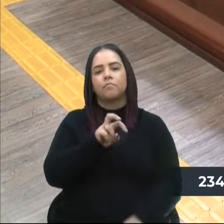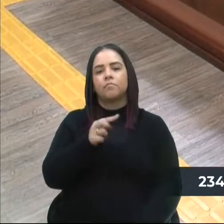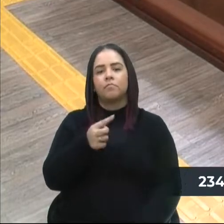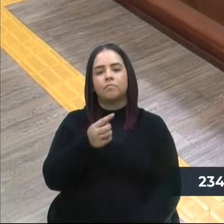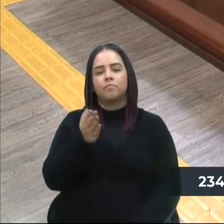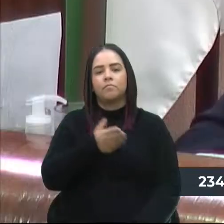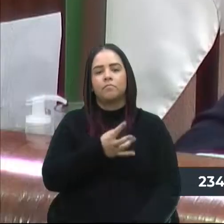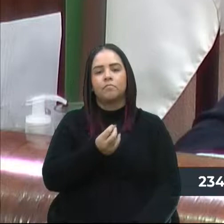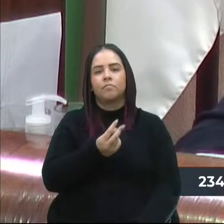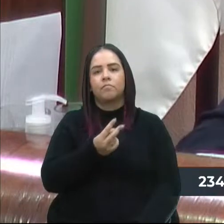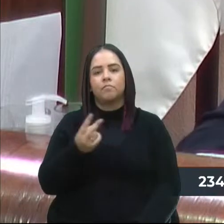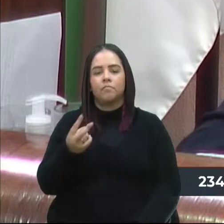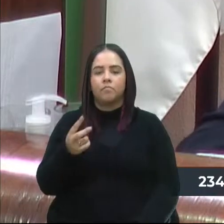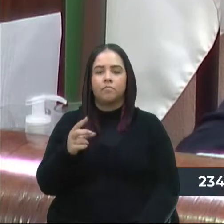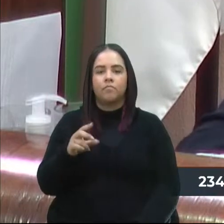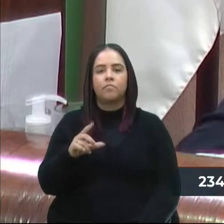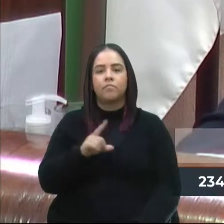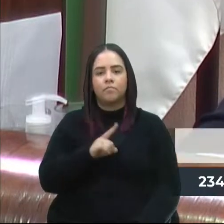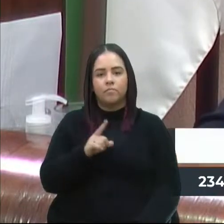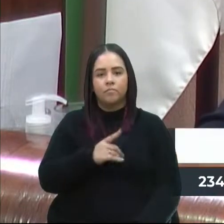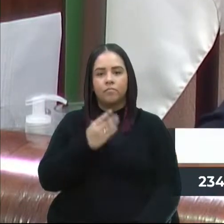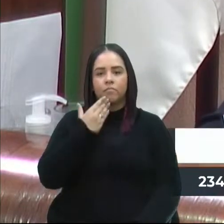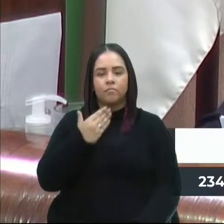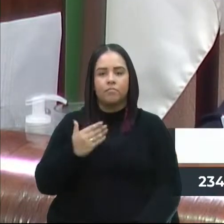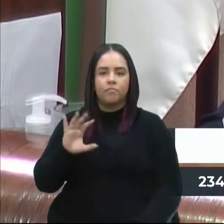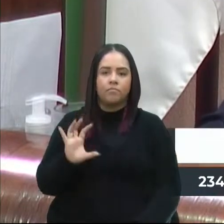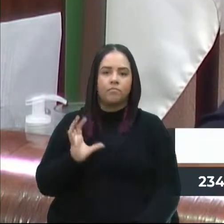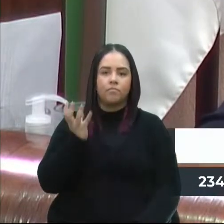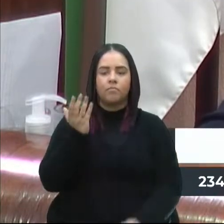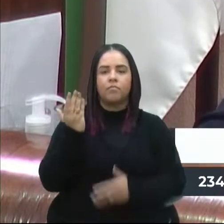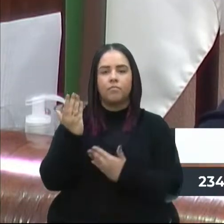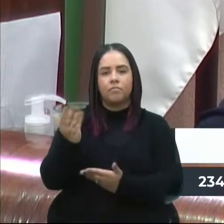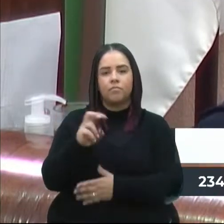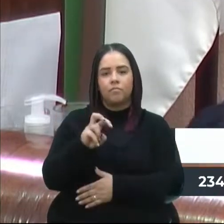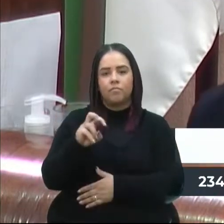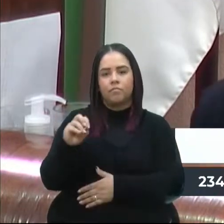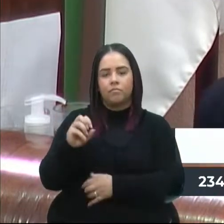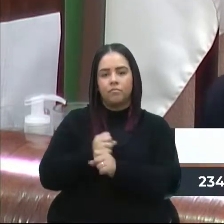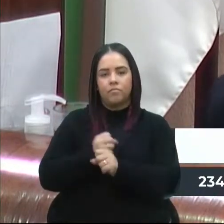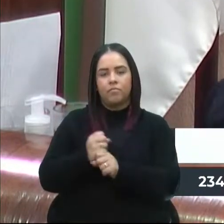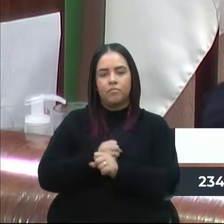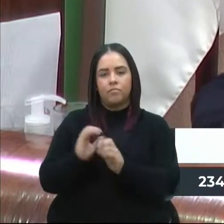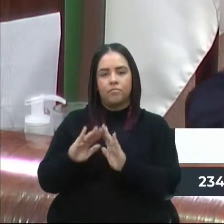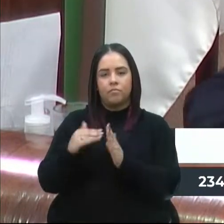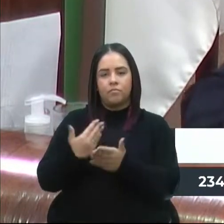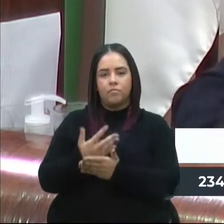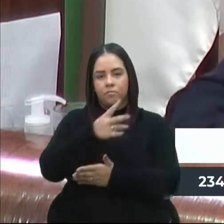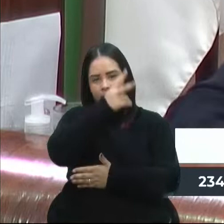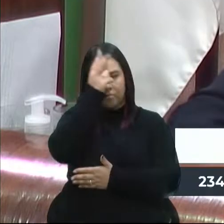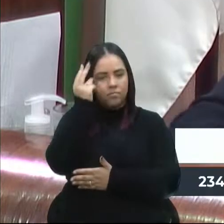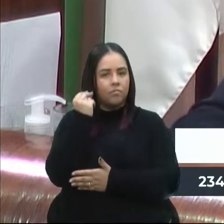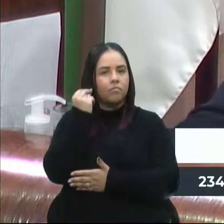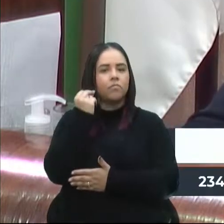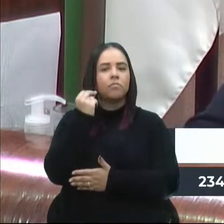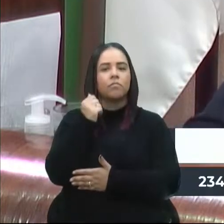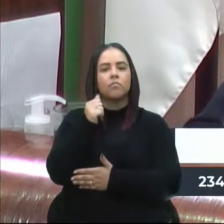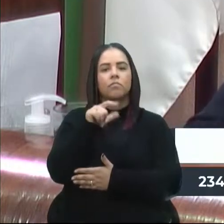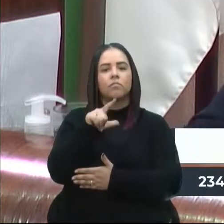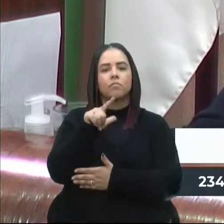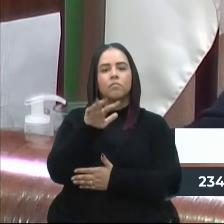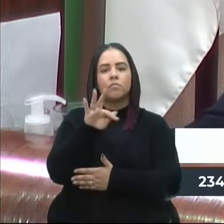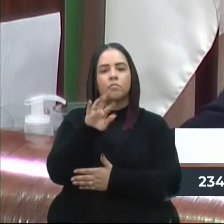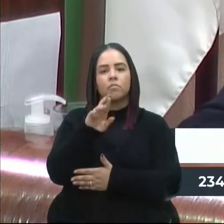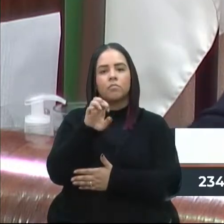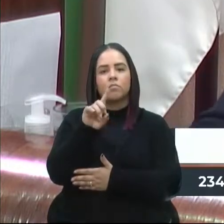2022 requer a realização do homenagem aos 50 anos da Escola Municipal de Ensino Fundamental Alfredo